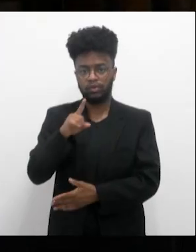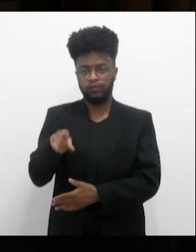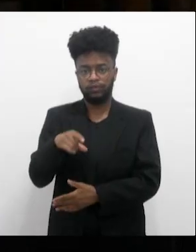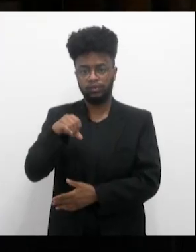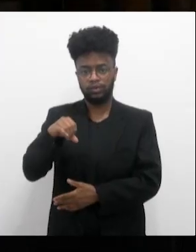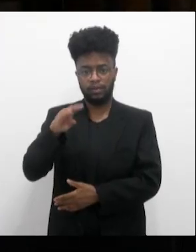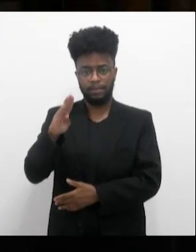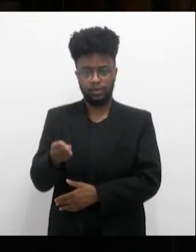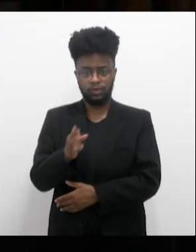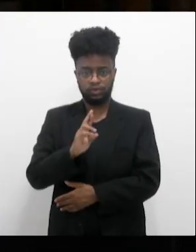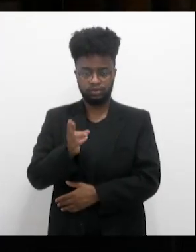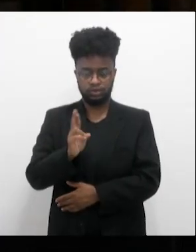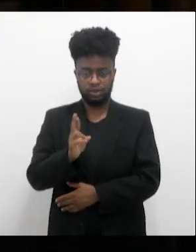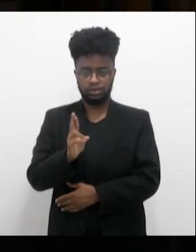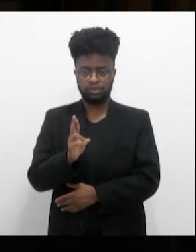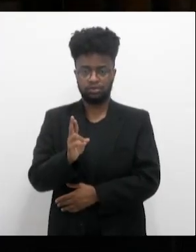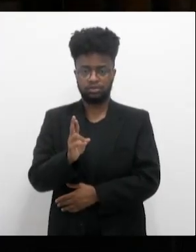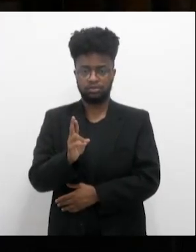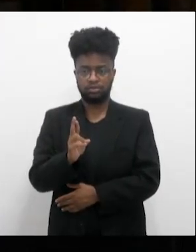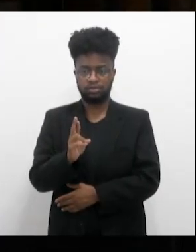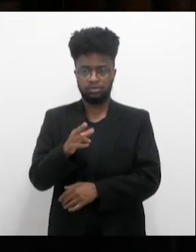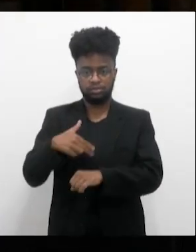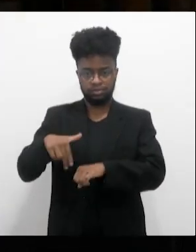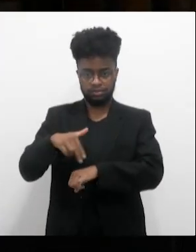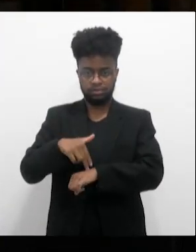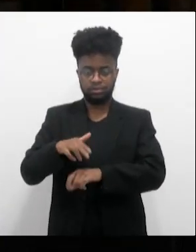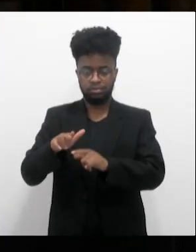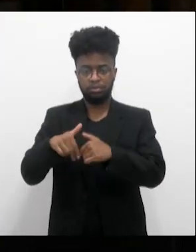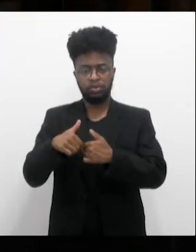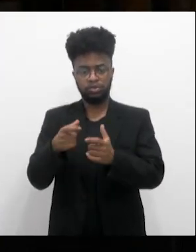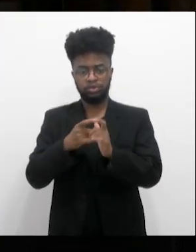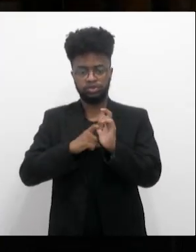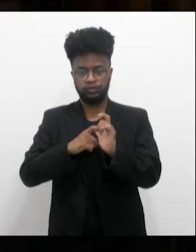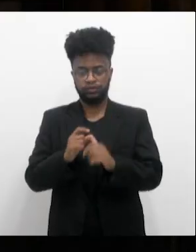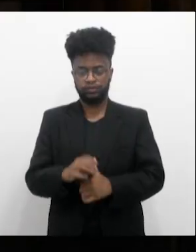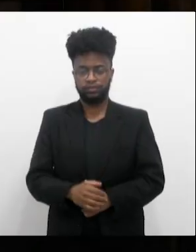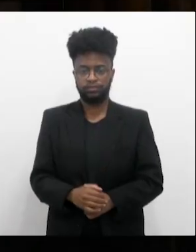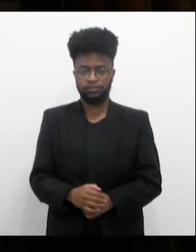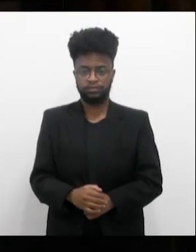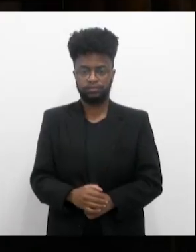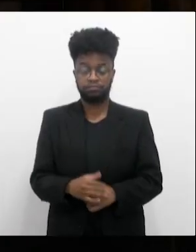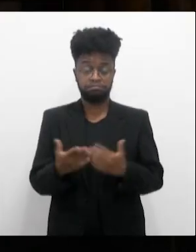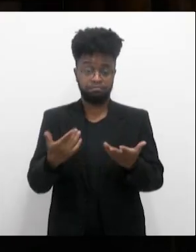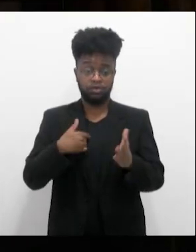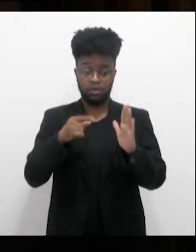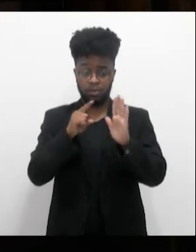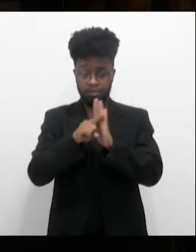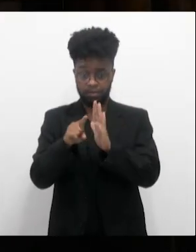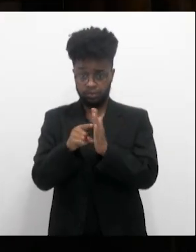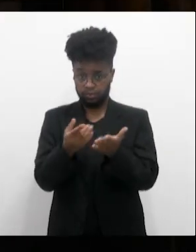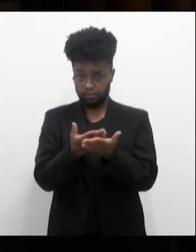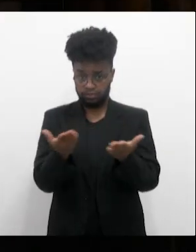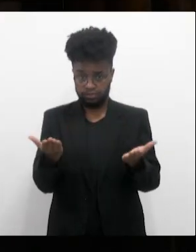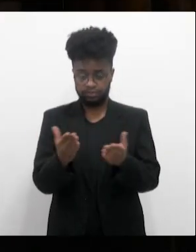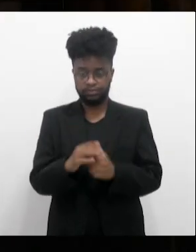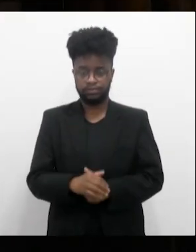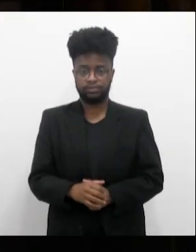4,9 bilhões de reais à União do Serviço da Dívida. Eu pergunto a Vossa Excelência,